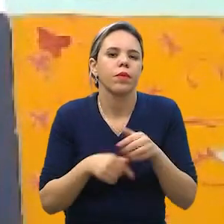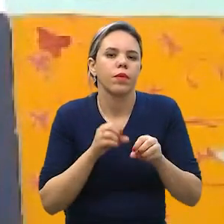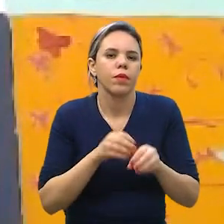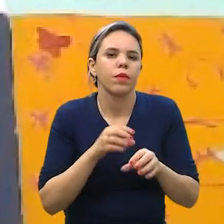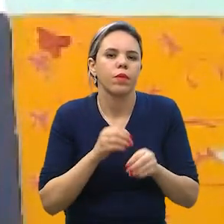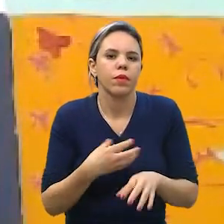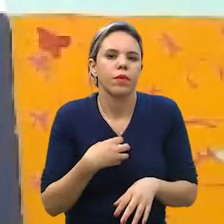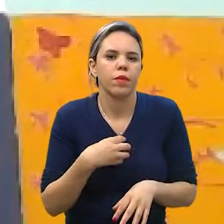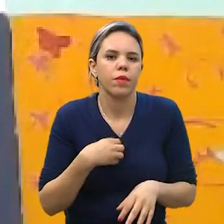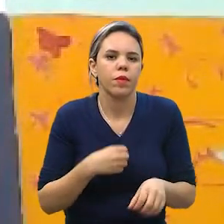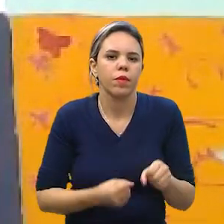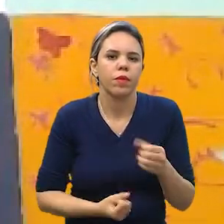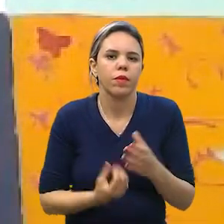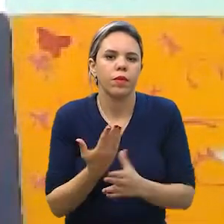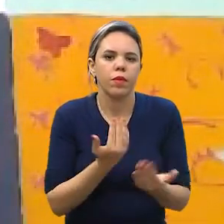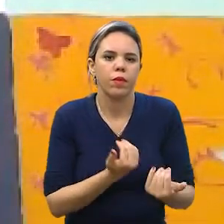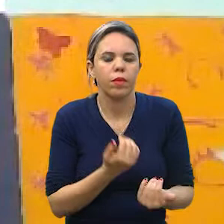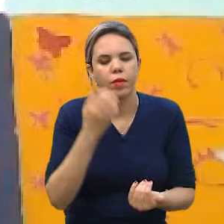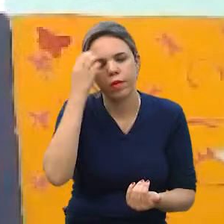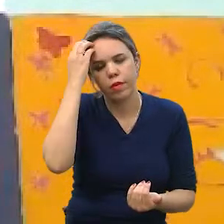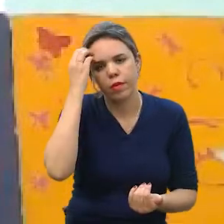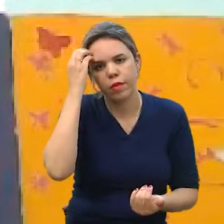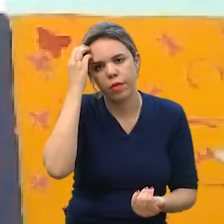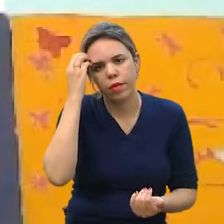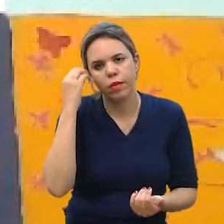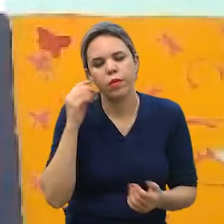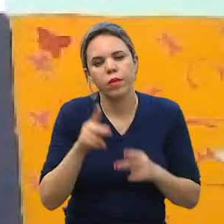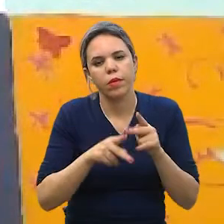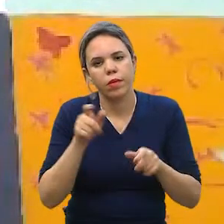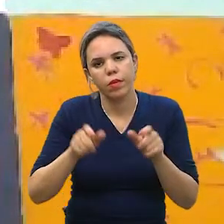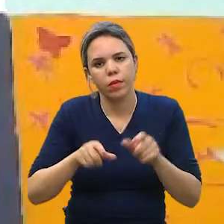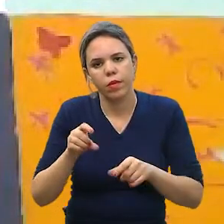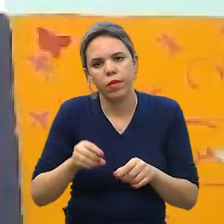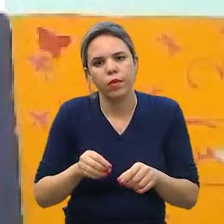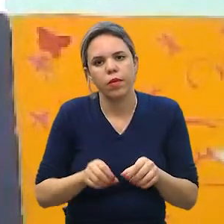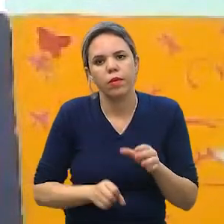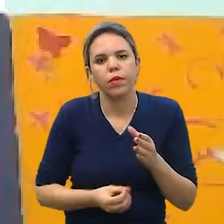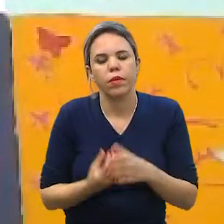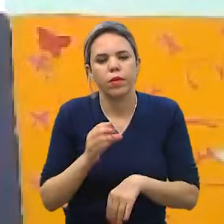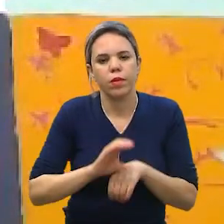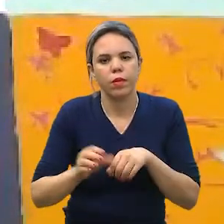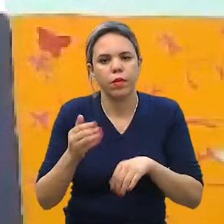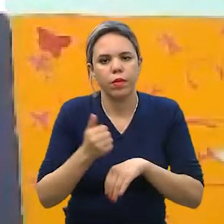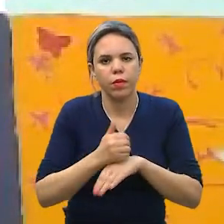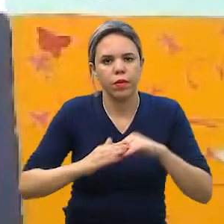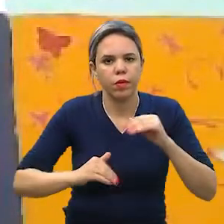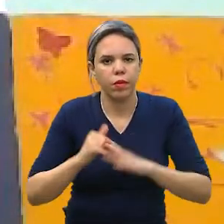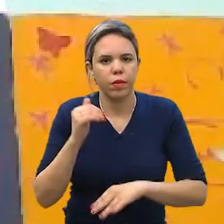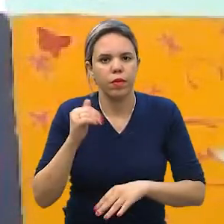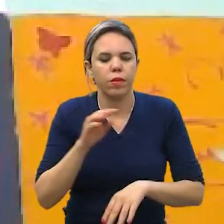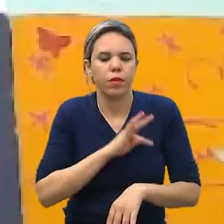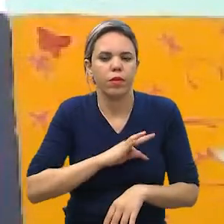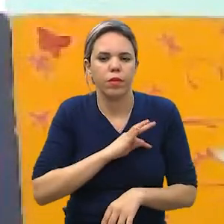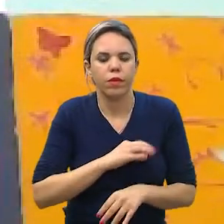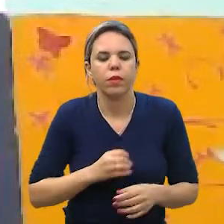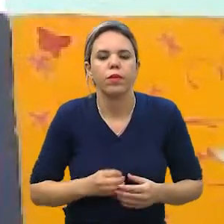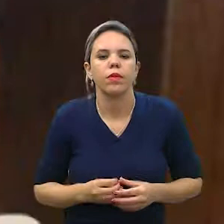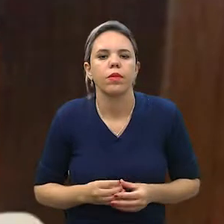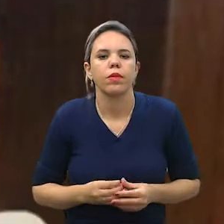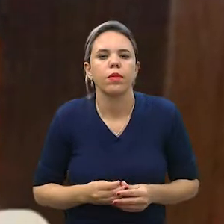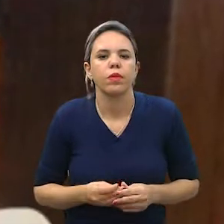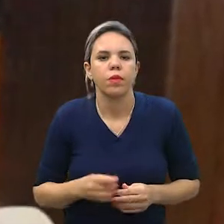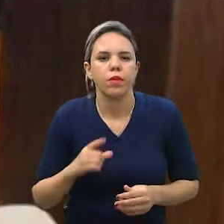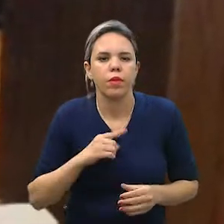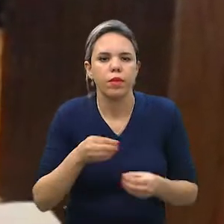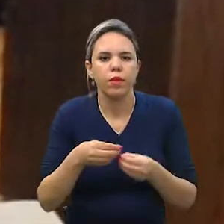com a formação do jovem, tanto a formação pessoal, a formação profissional e a formação técnica. Então, eles